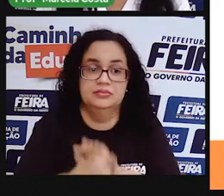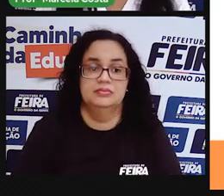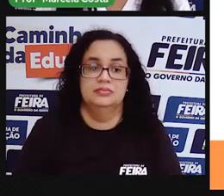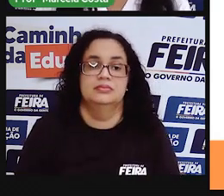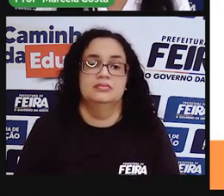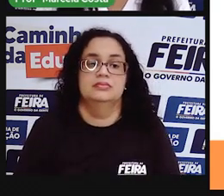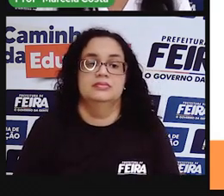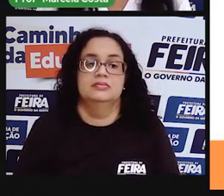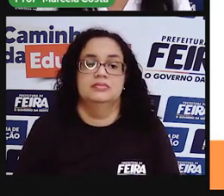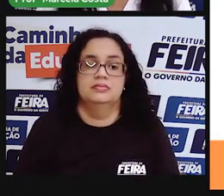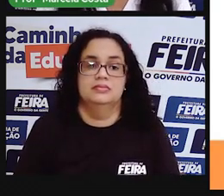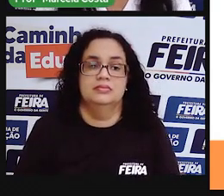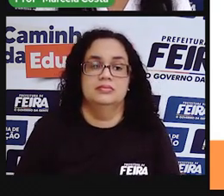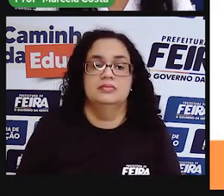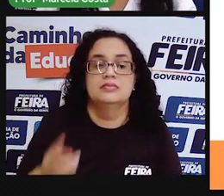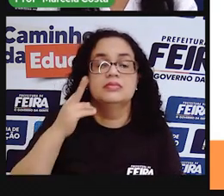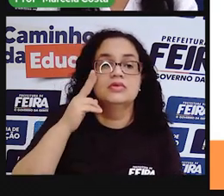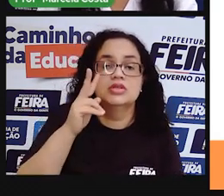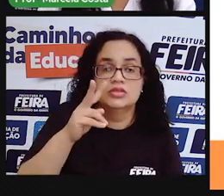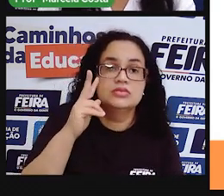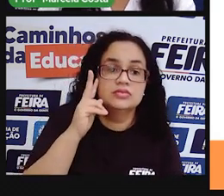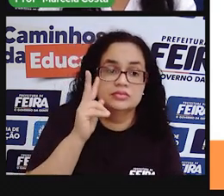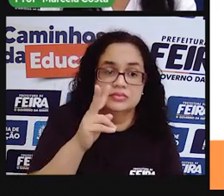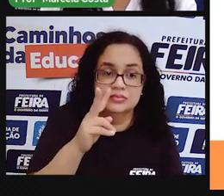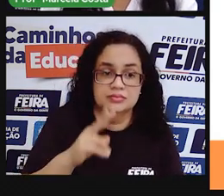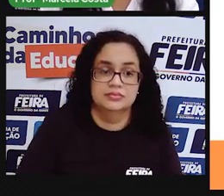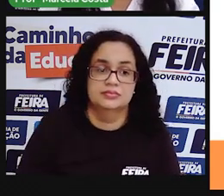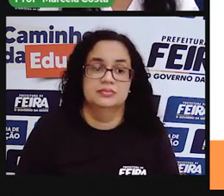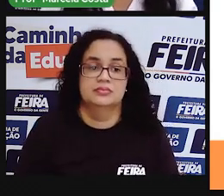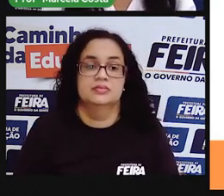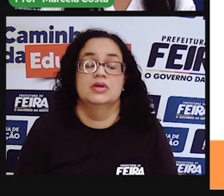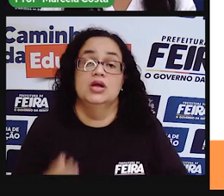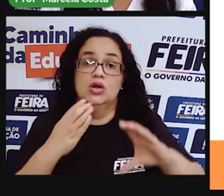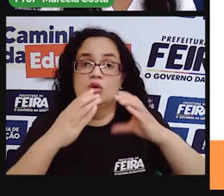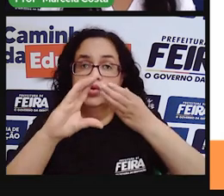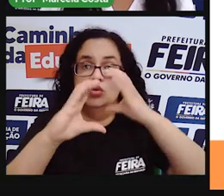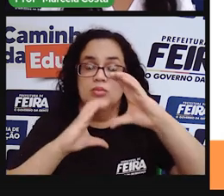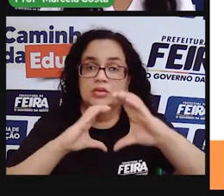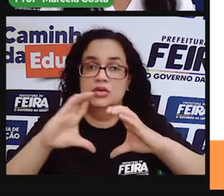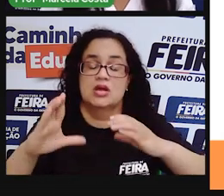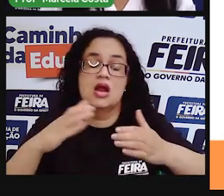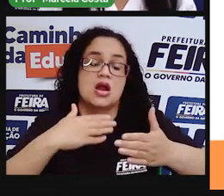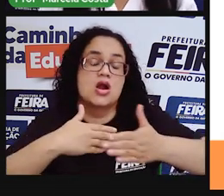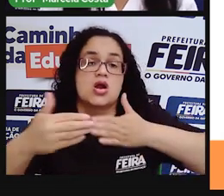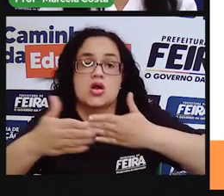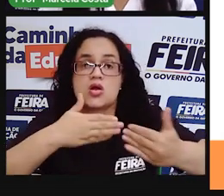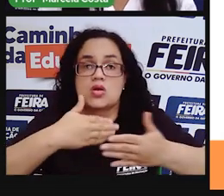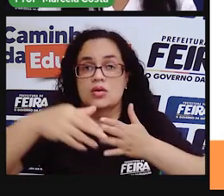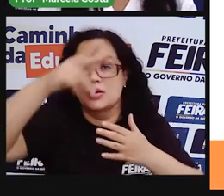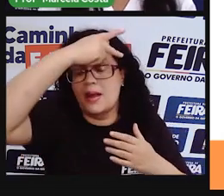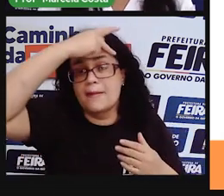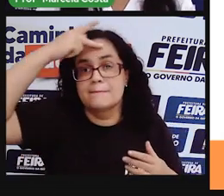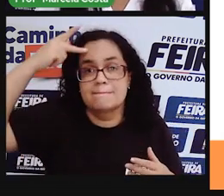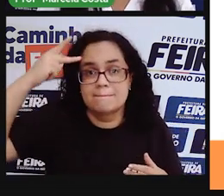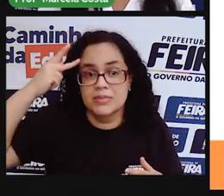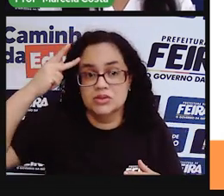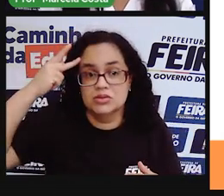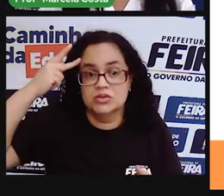Os símbolos eles vão nos ajudar a comunicar com qualquer pessoa, em qualquer